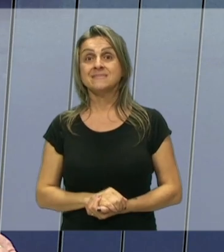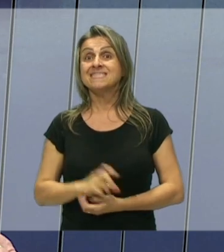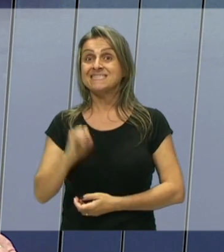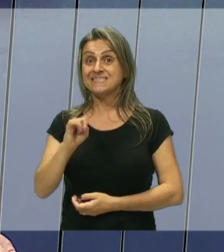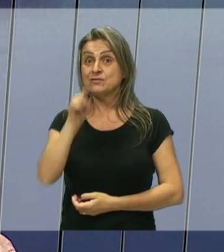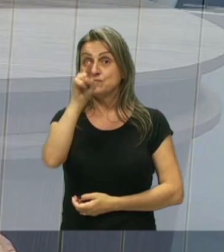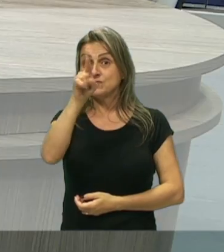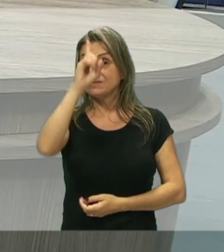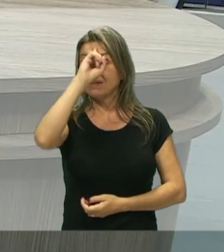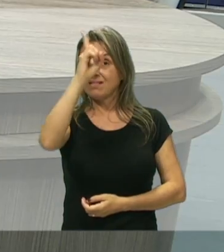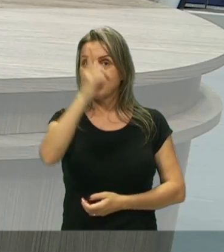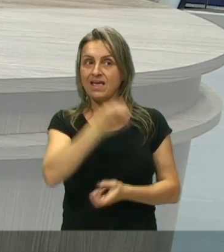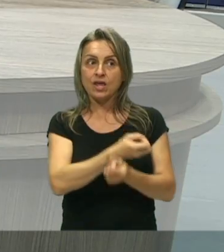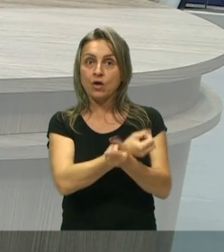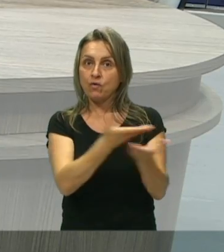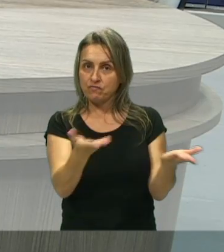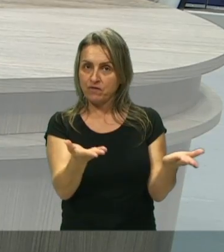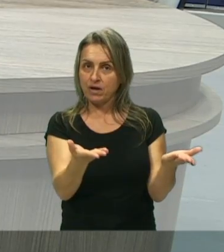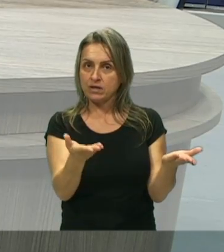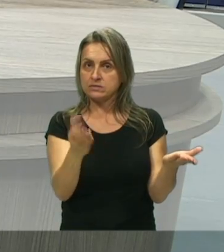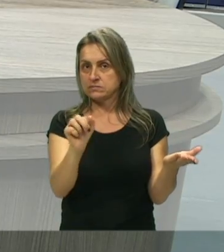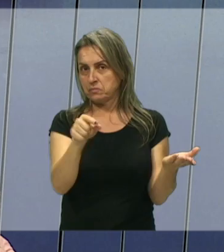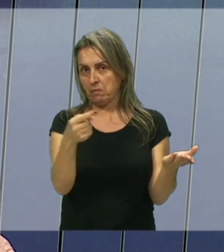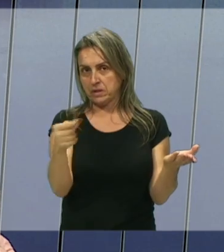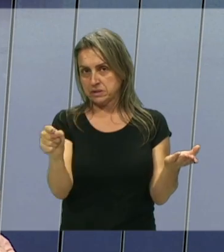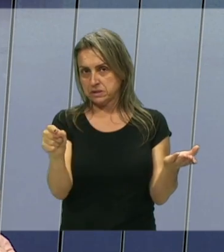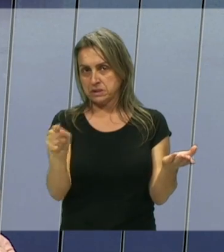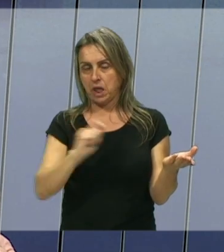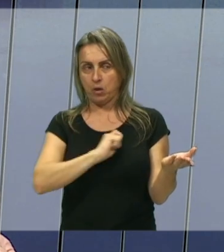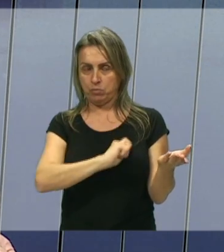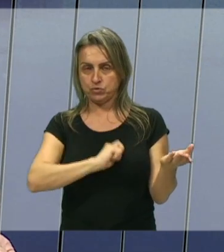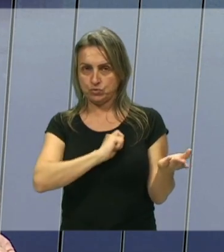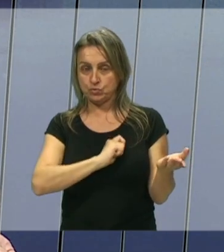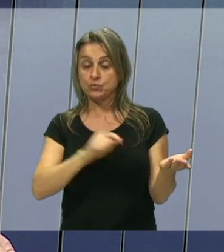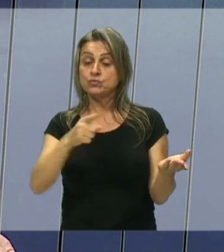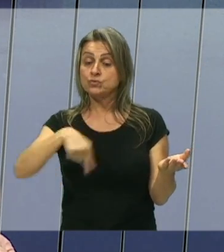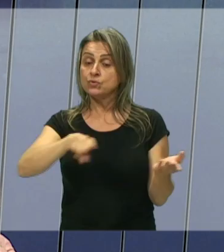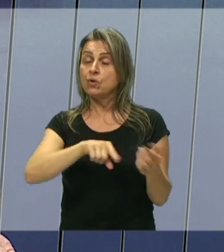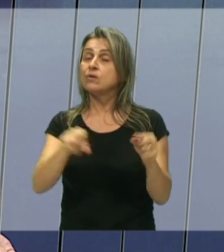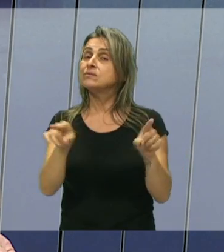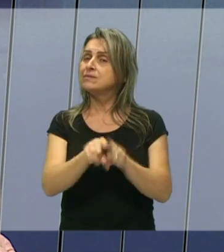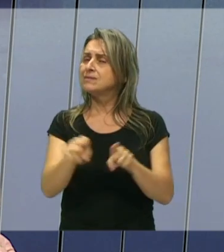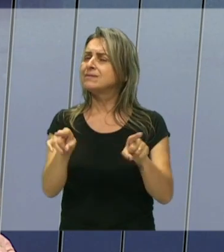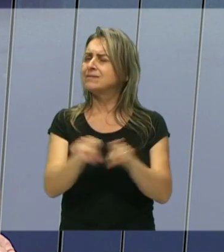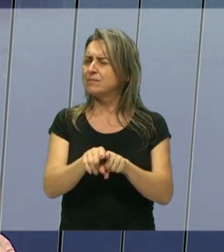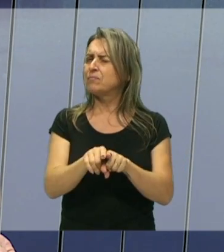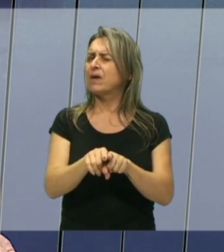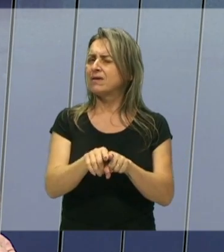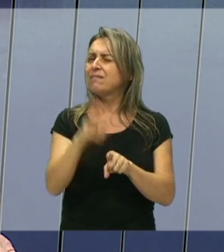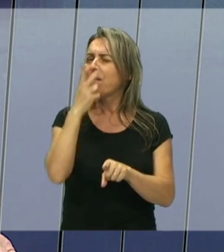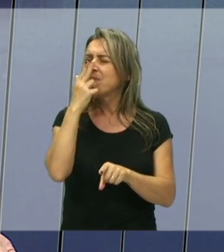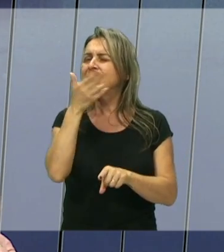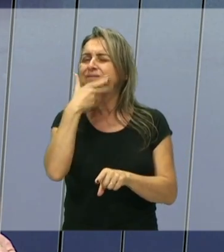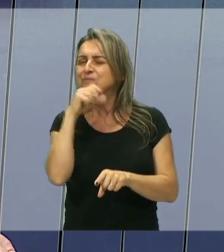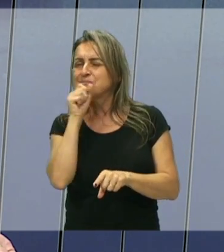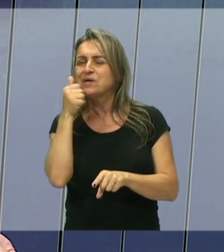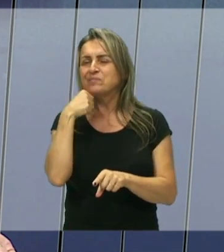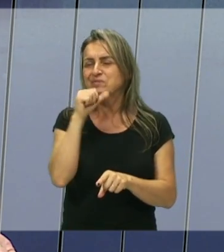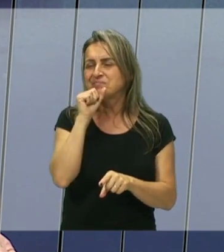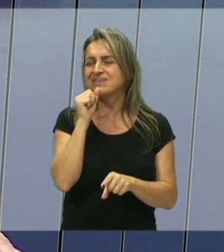ideia para alguma ação, nós também somos um pouco pais e mães daquela